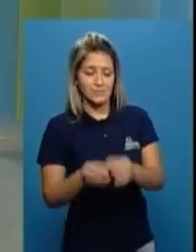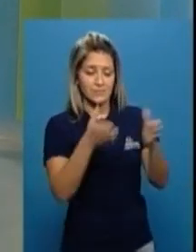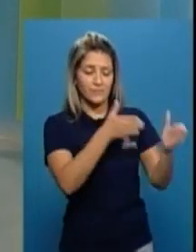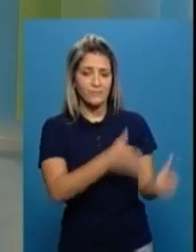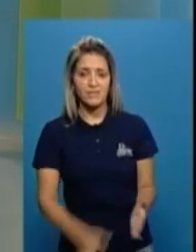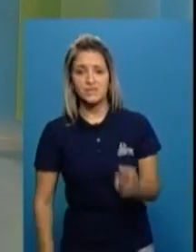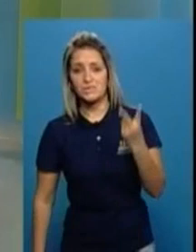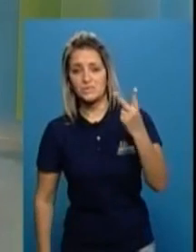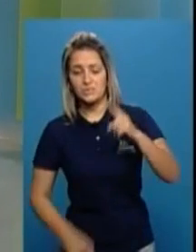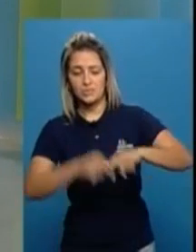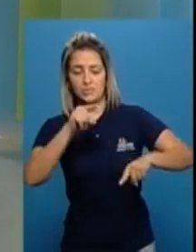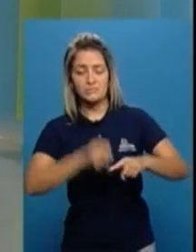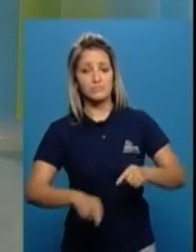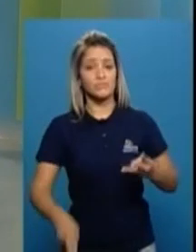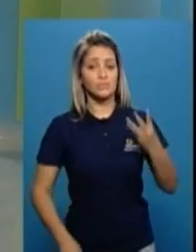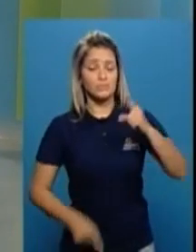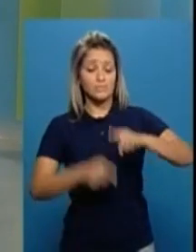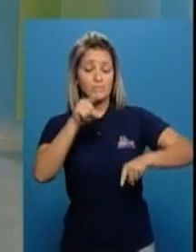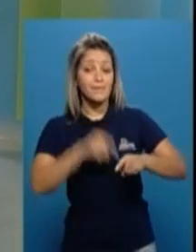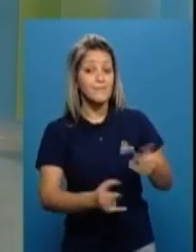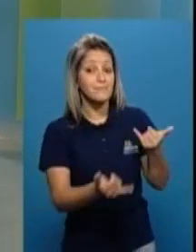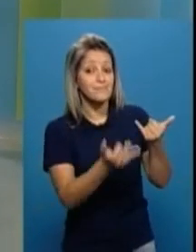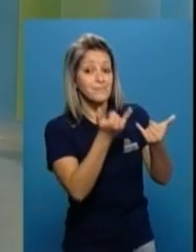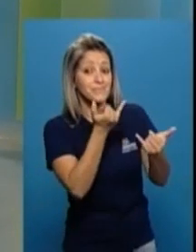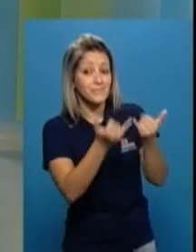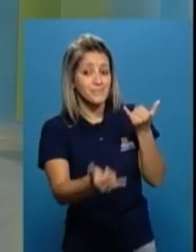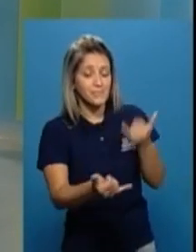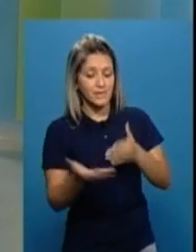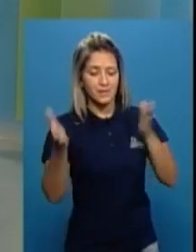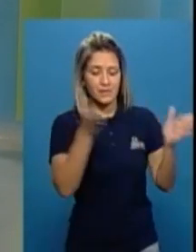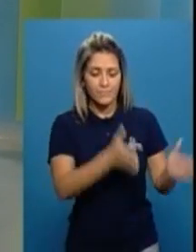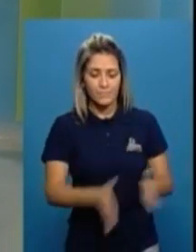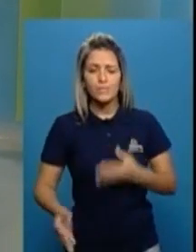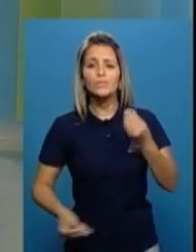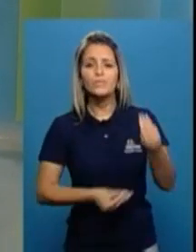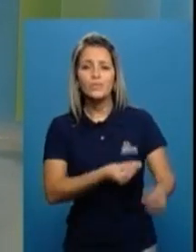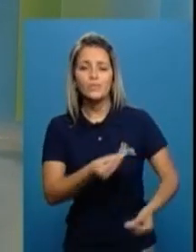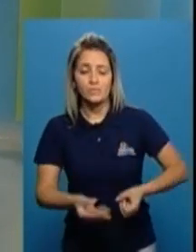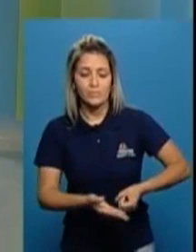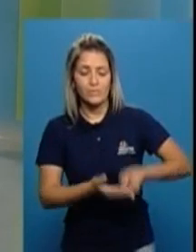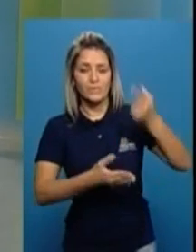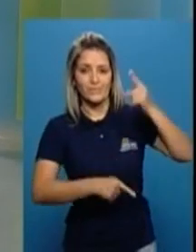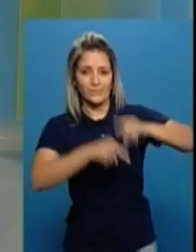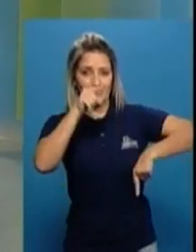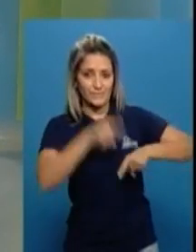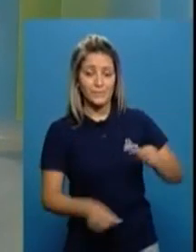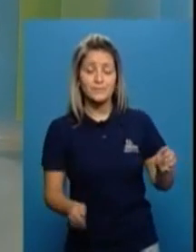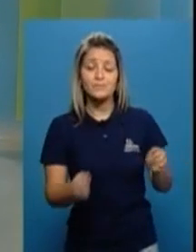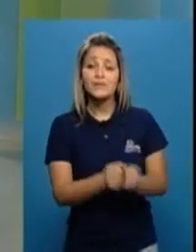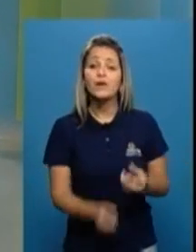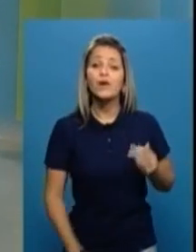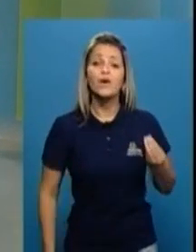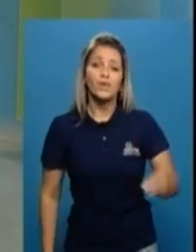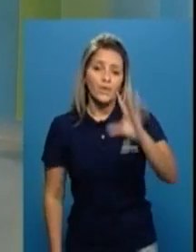produtos, mas que sejam muito similares e fabricados em grande quantidade. O processo dele ele